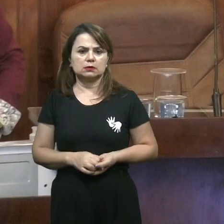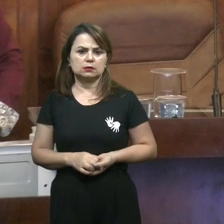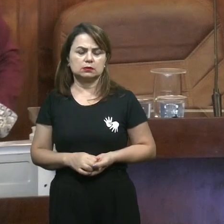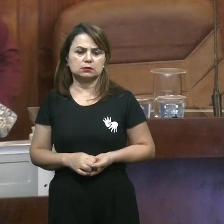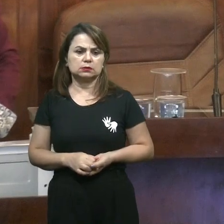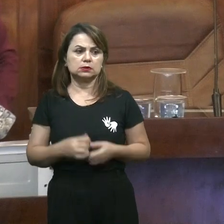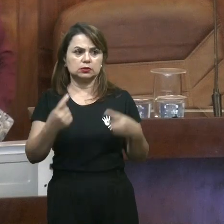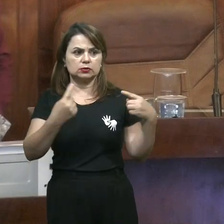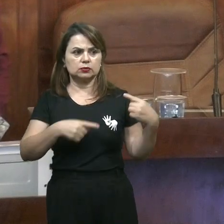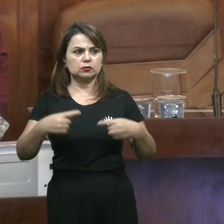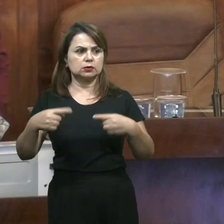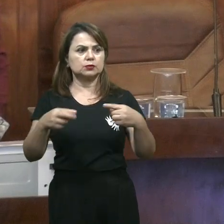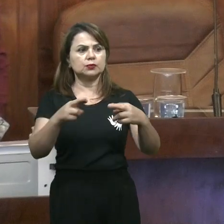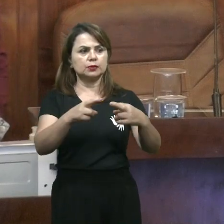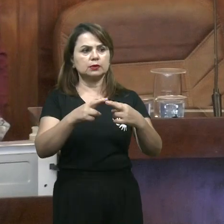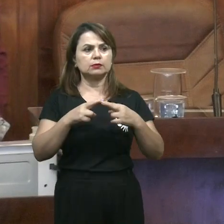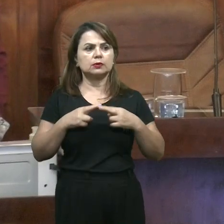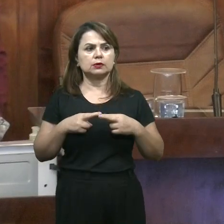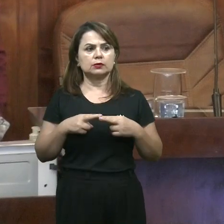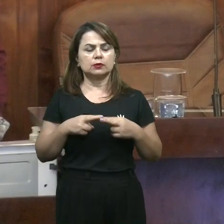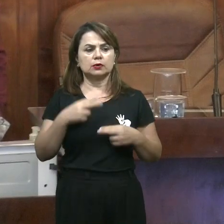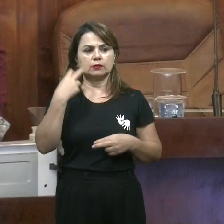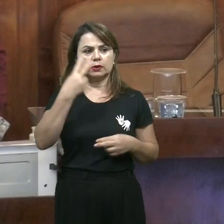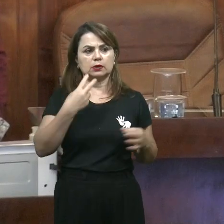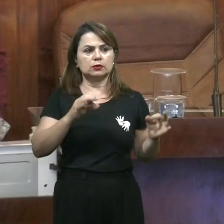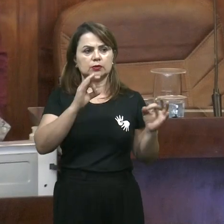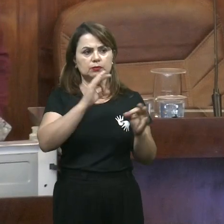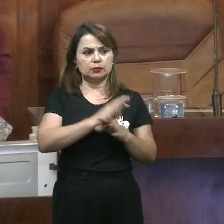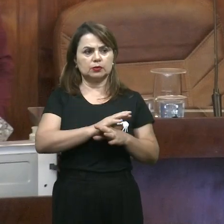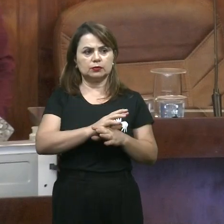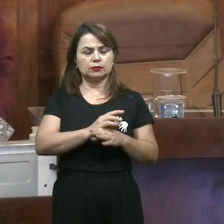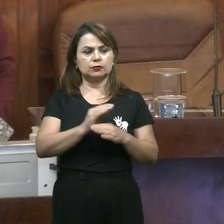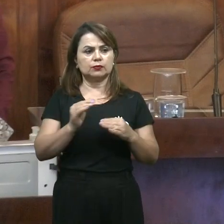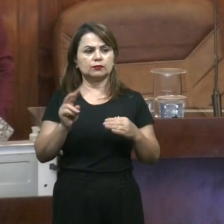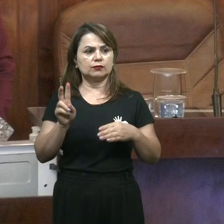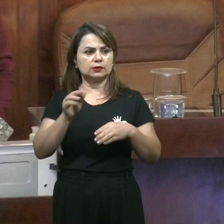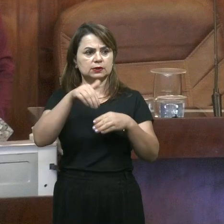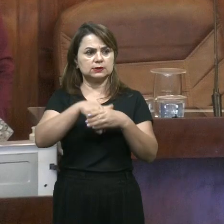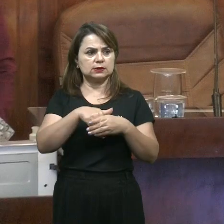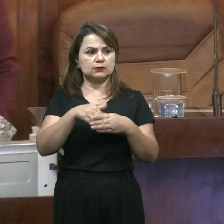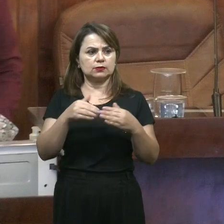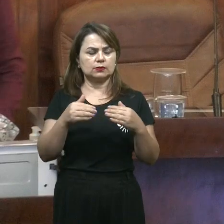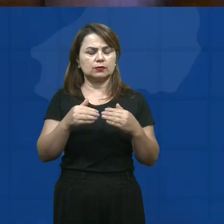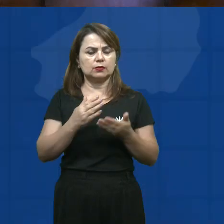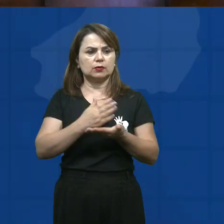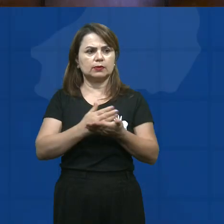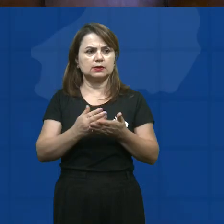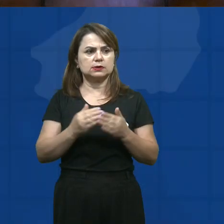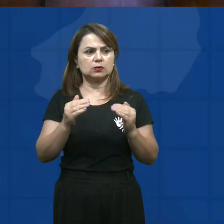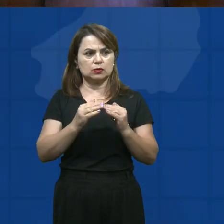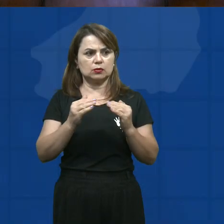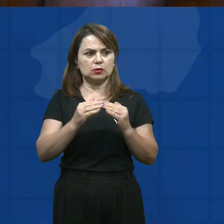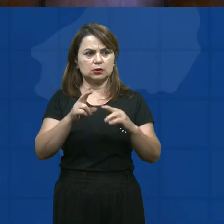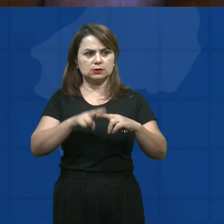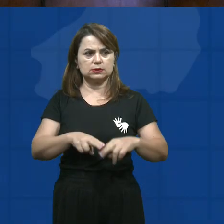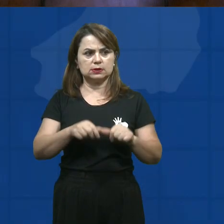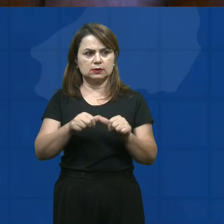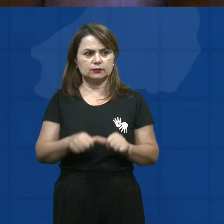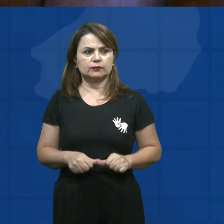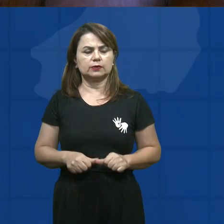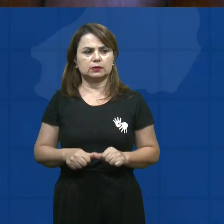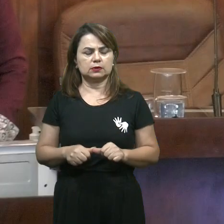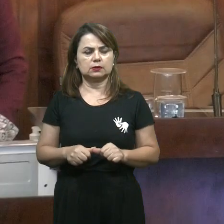Em discussão, o requerimento. Não havendo vereadores inscritos, está em votação. Os vereadores que estão favoráveis, permaneçam como se encontram. Aprovado.